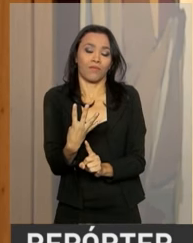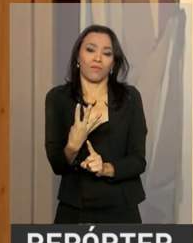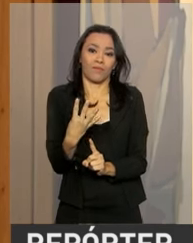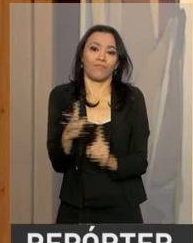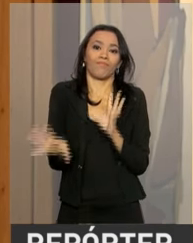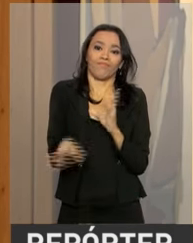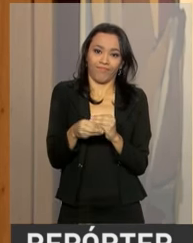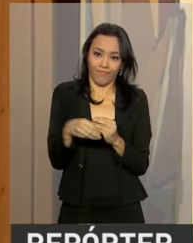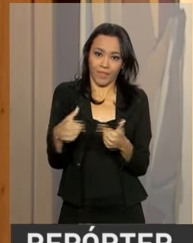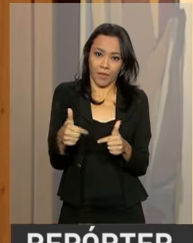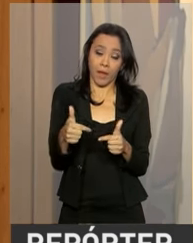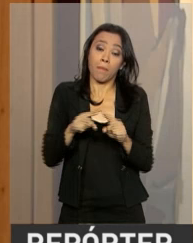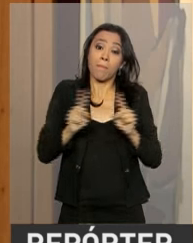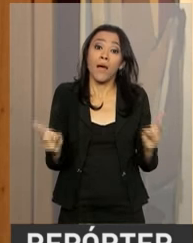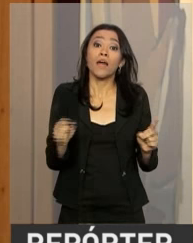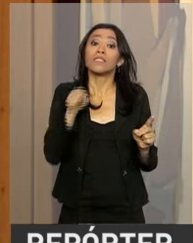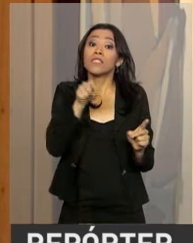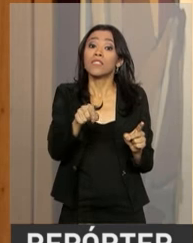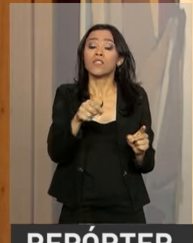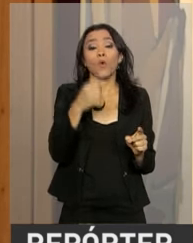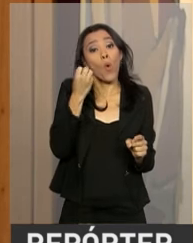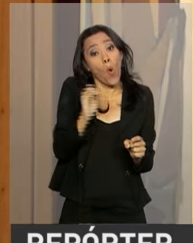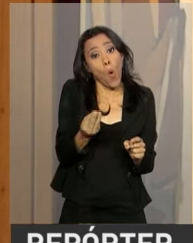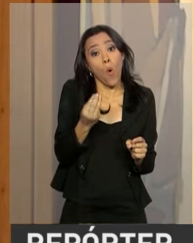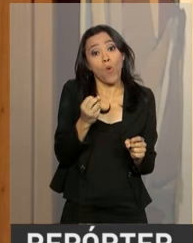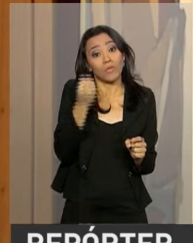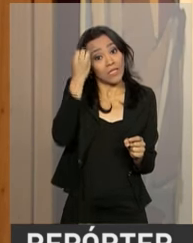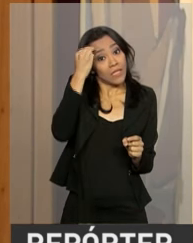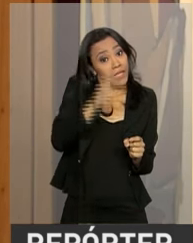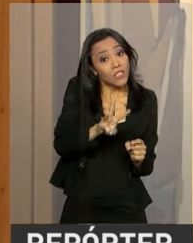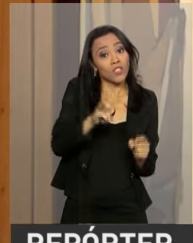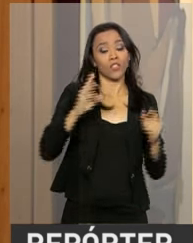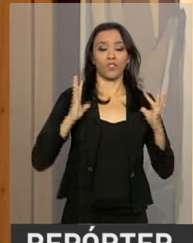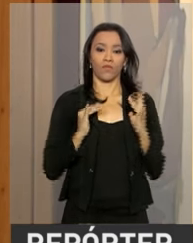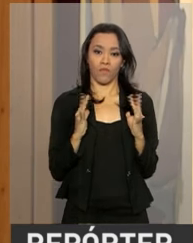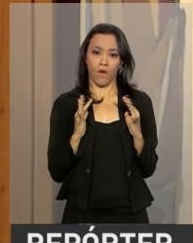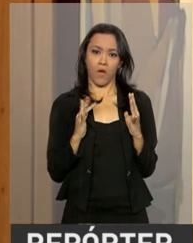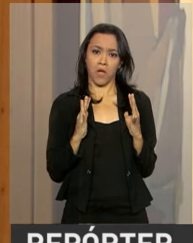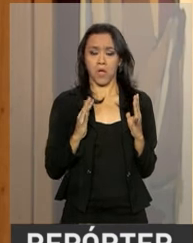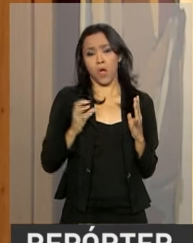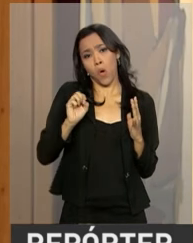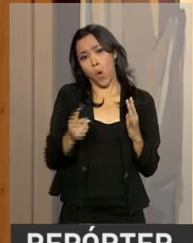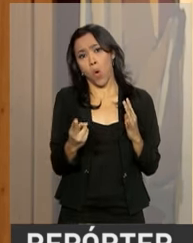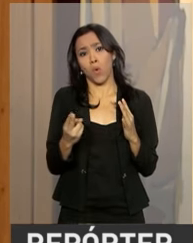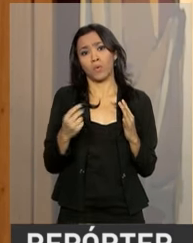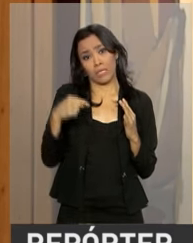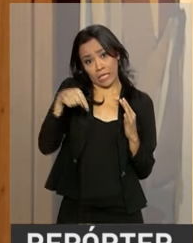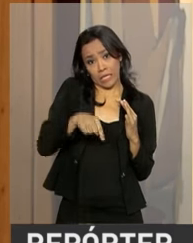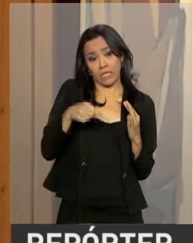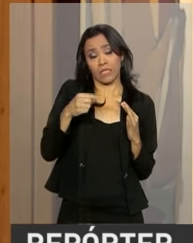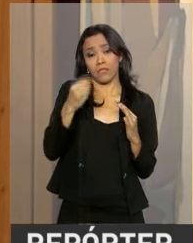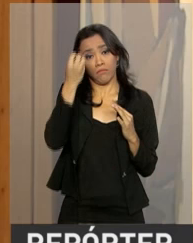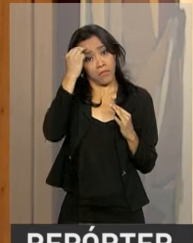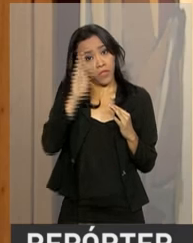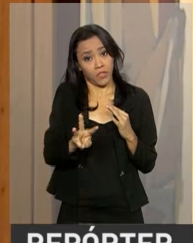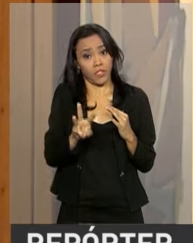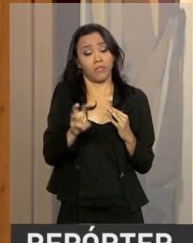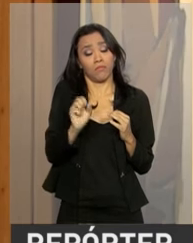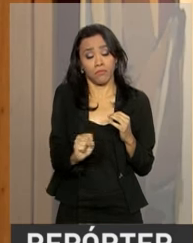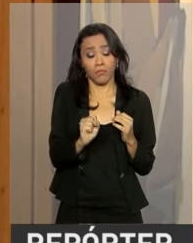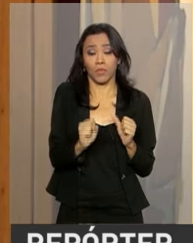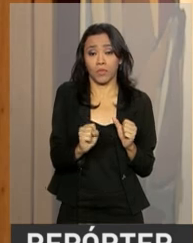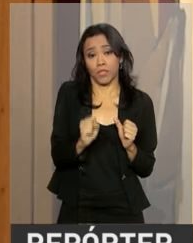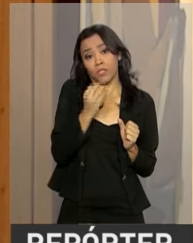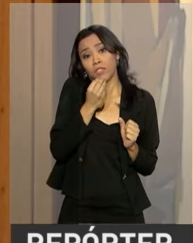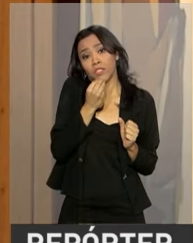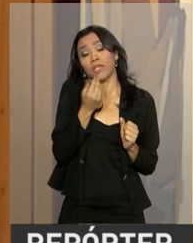Mas com isso, ele teria ou 3 dias de folga, ou, se quisesse, nesses 2, 3 dias, ainda poderia trabalhar